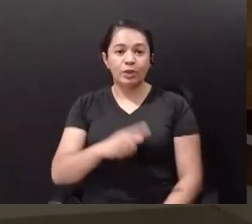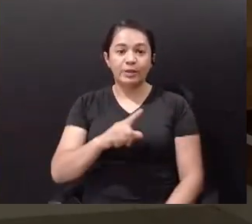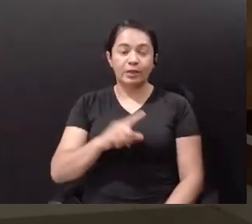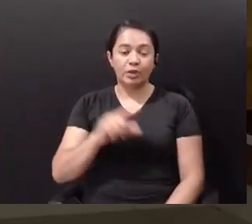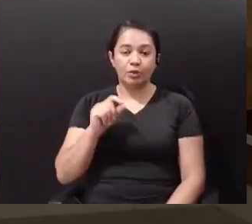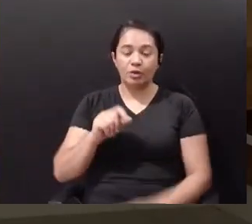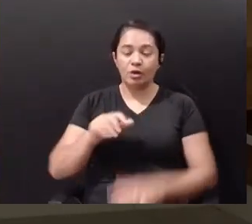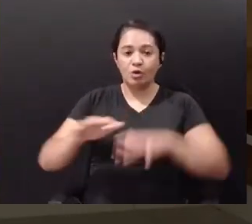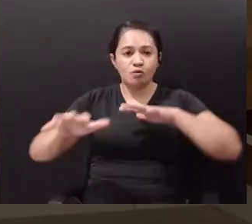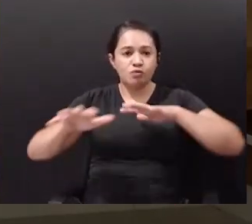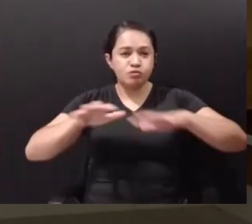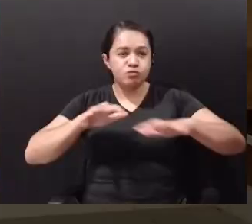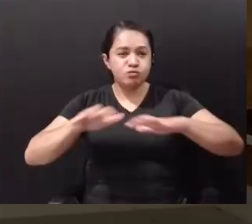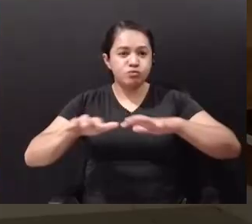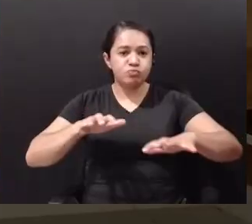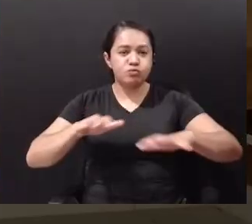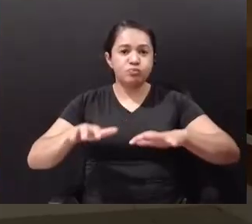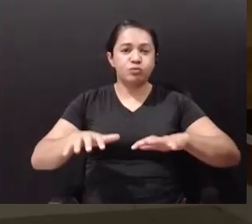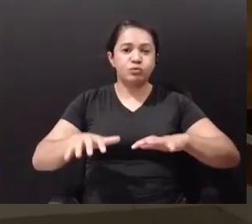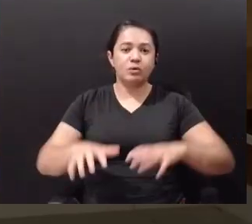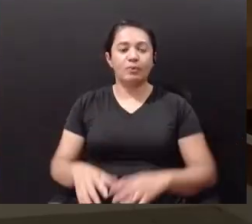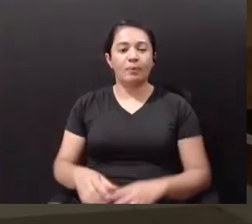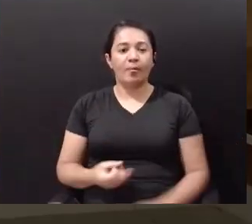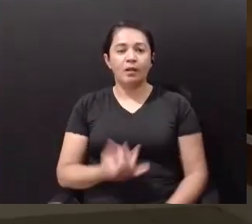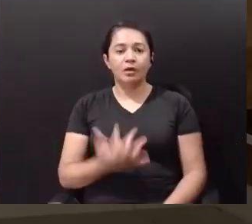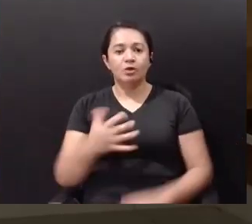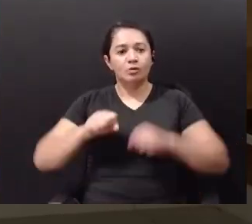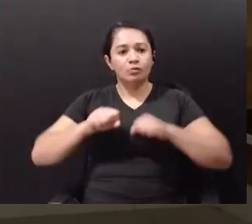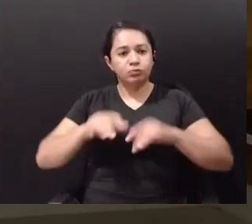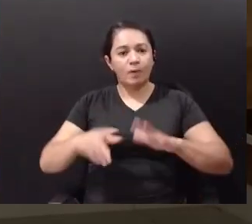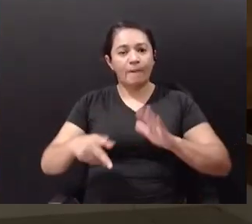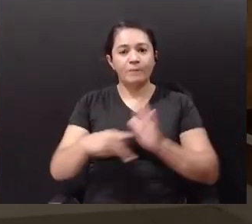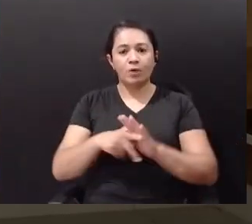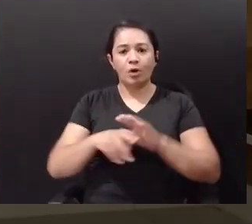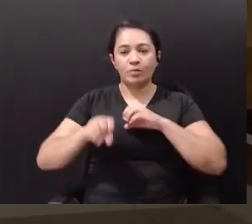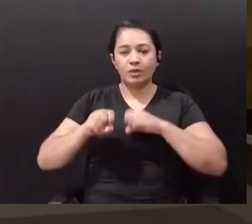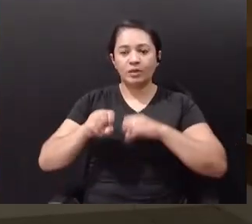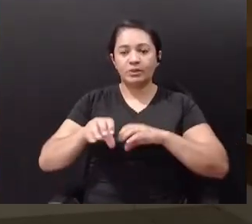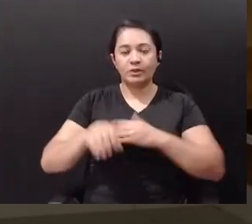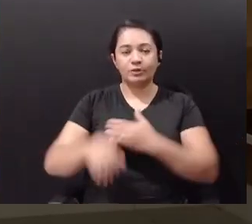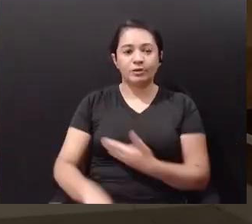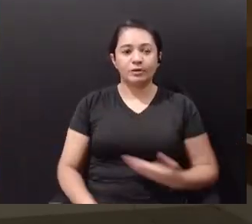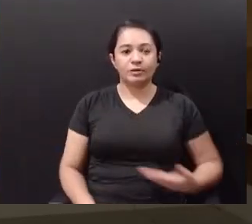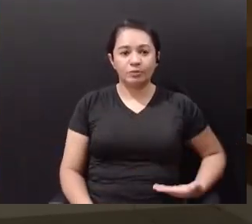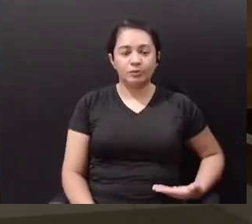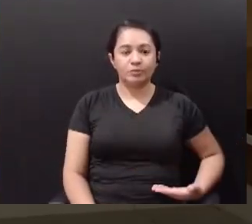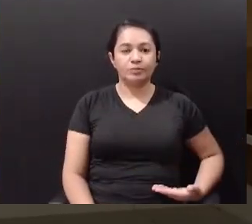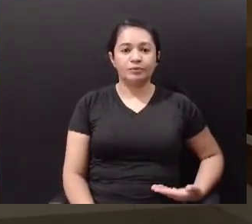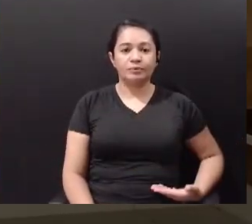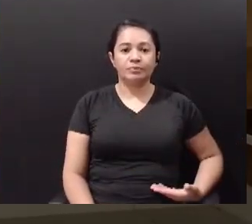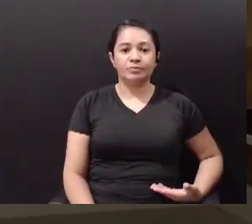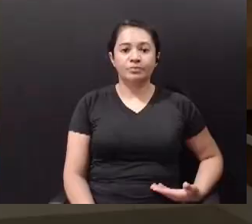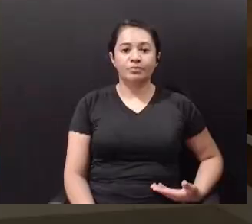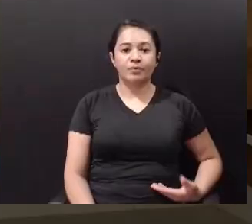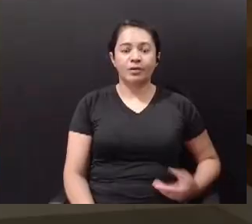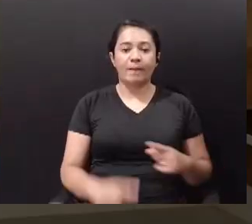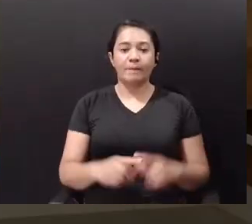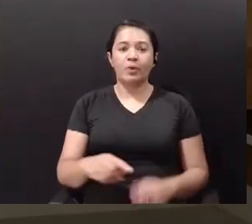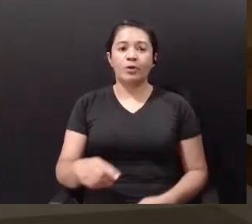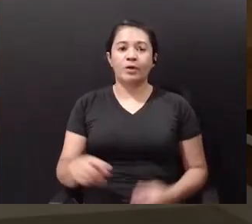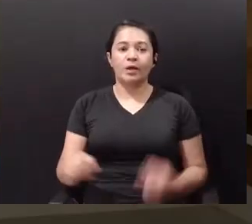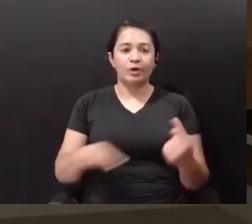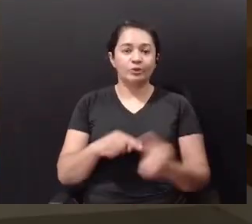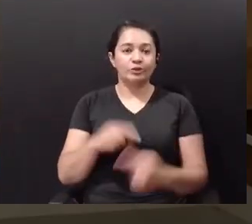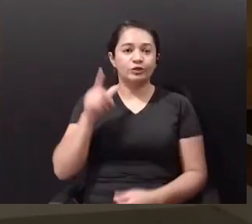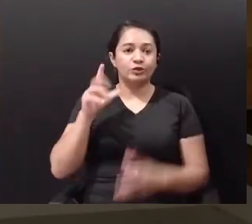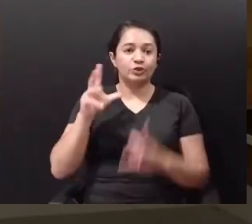de intensificação dessa educação pública, né, que ela não atinge todo mundo, efetivamente, mas é